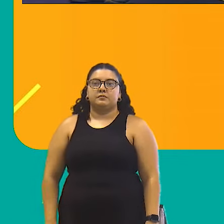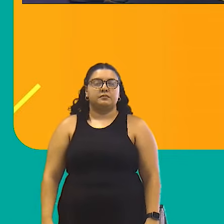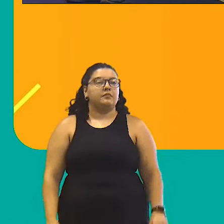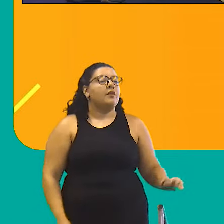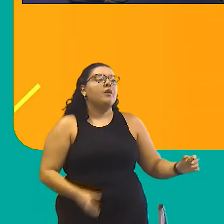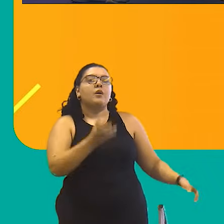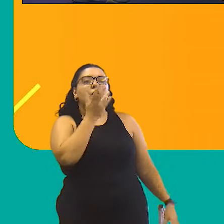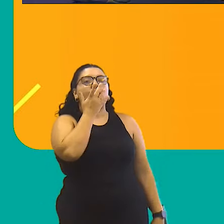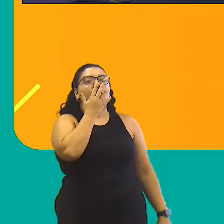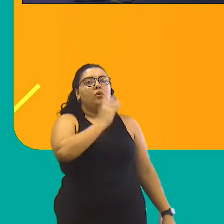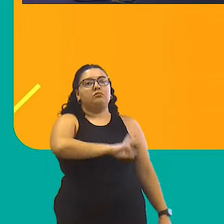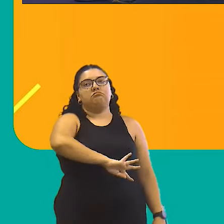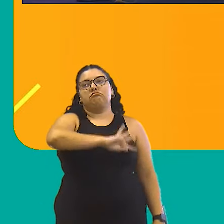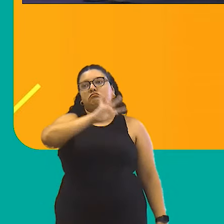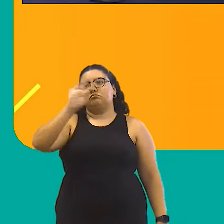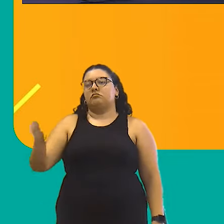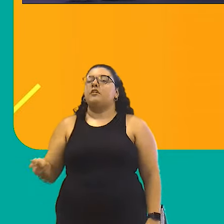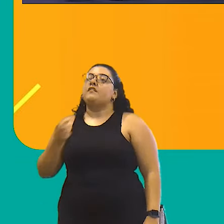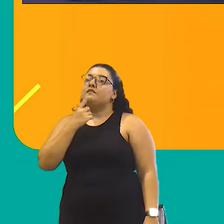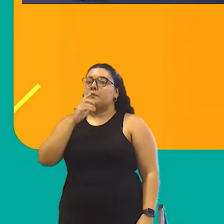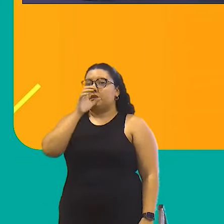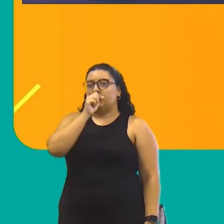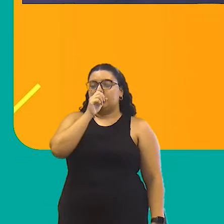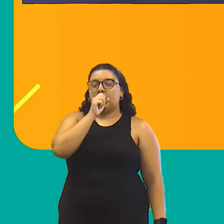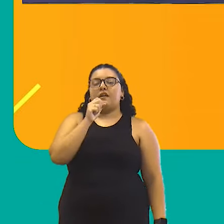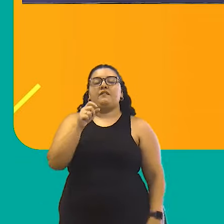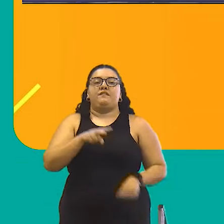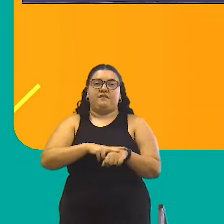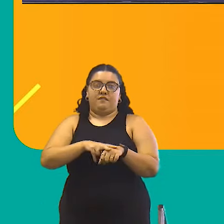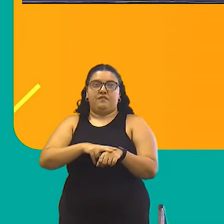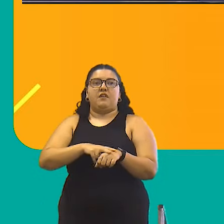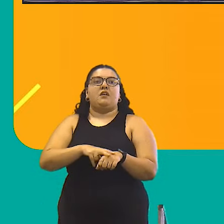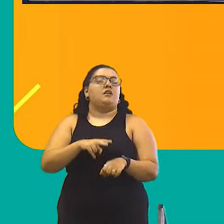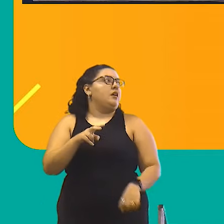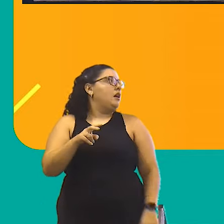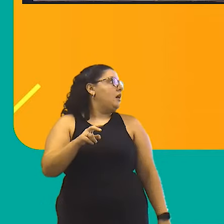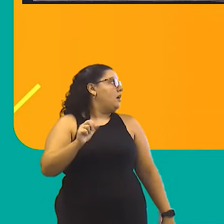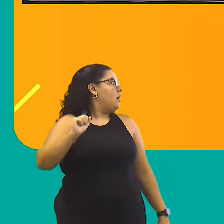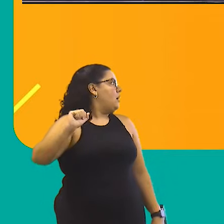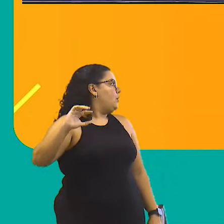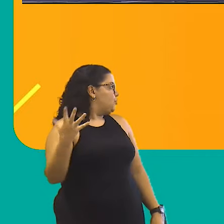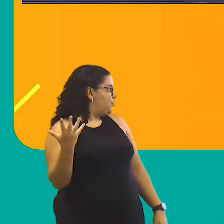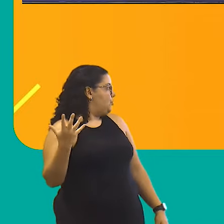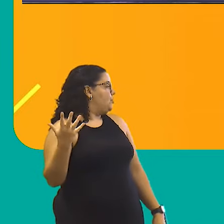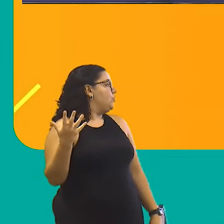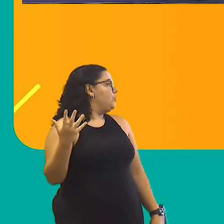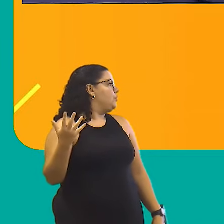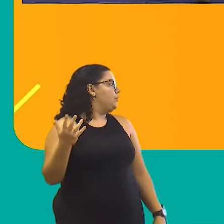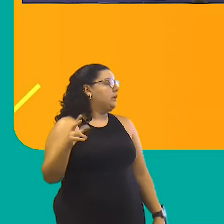do arco-íris: vermelho, laranja, amarelo, verde, azul, anil e violeta.